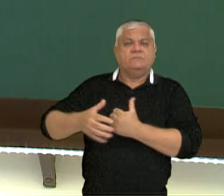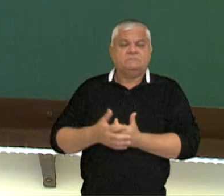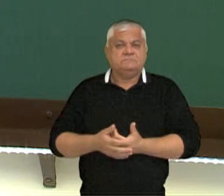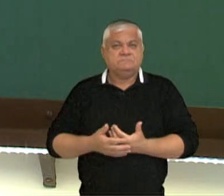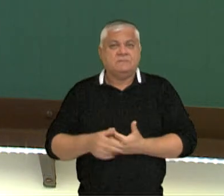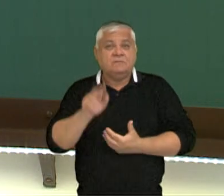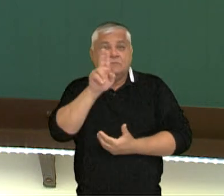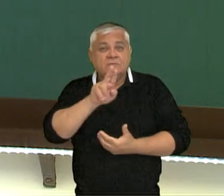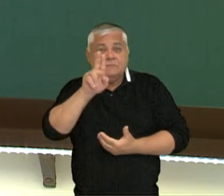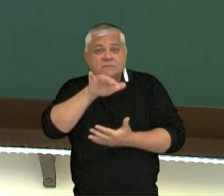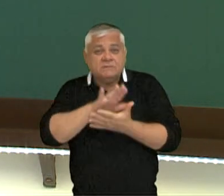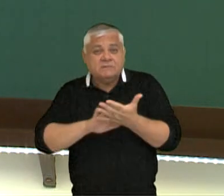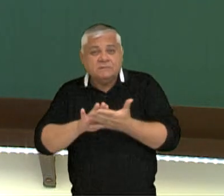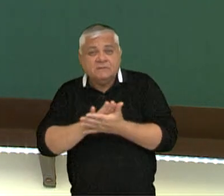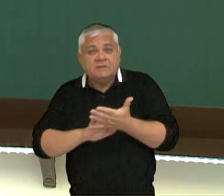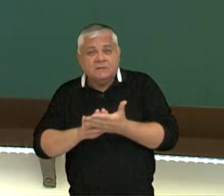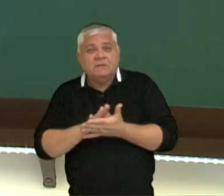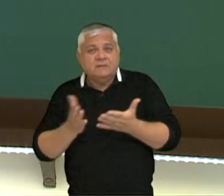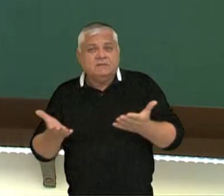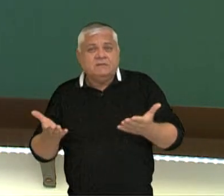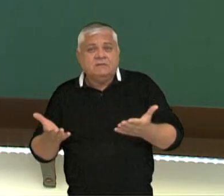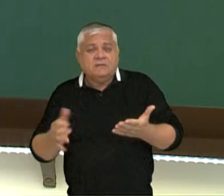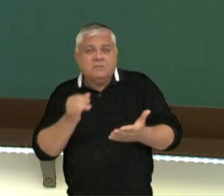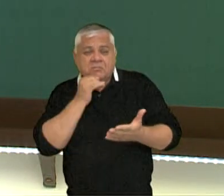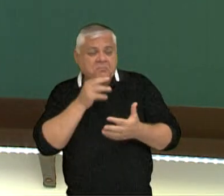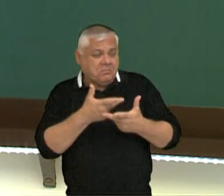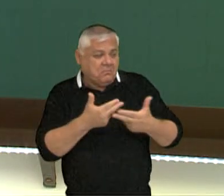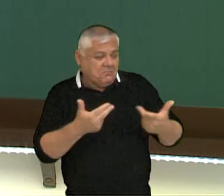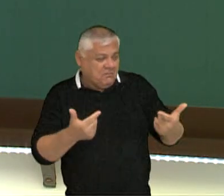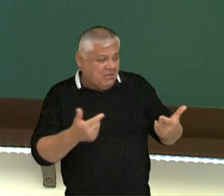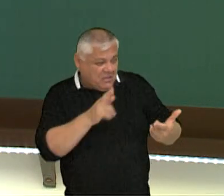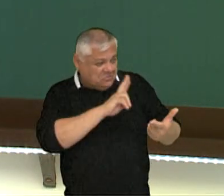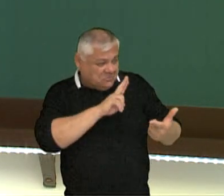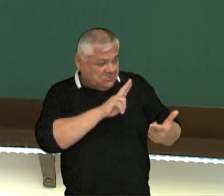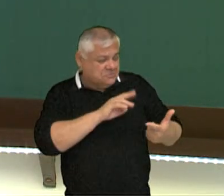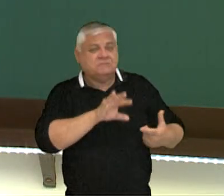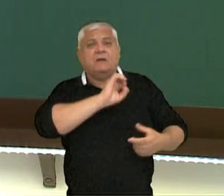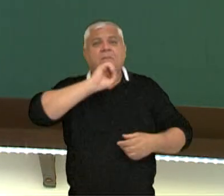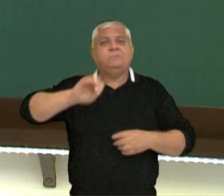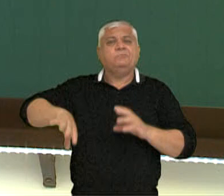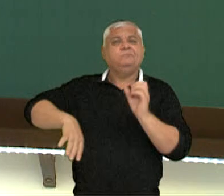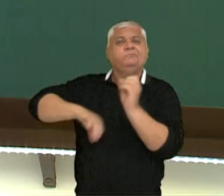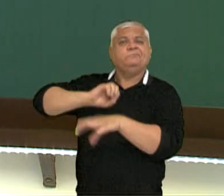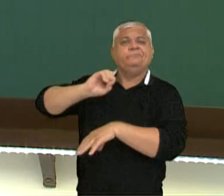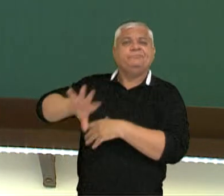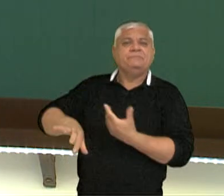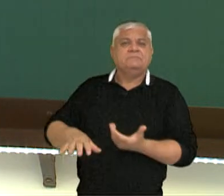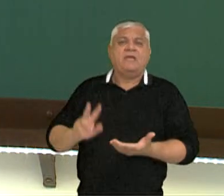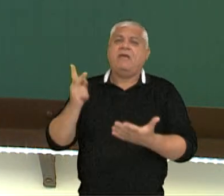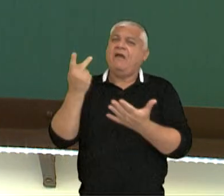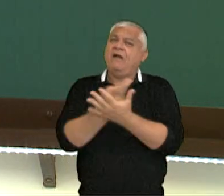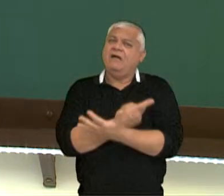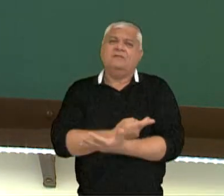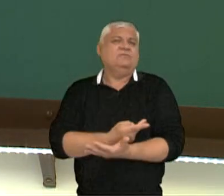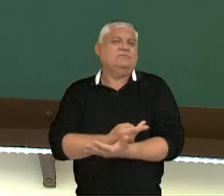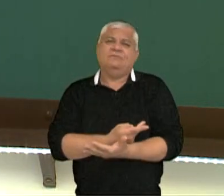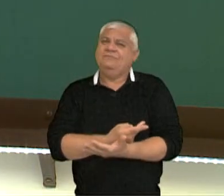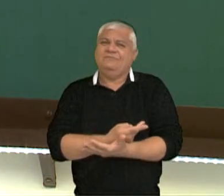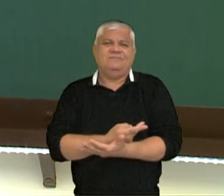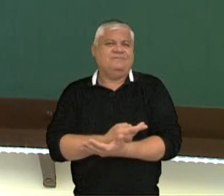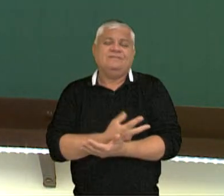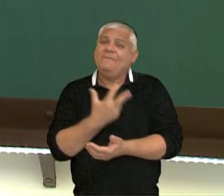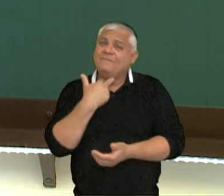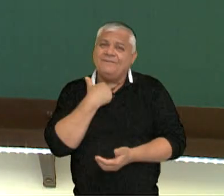mais utilizado pelo ser humano, ele descarta, é um resíduo que vai ser descartado. O descarte inadequado, a maneira como esse